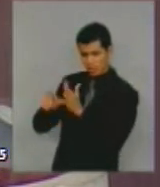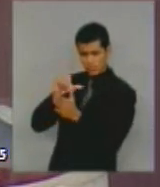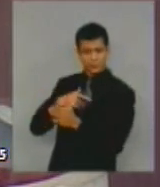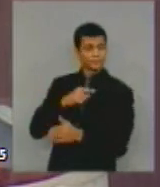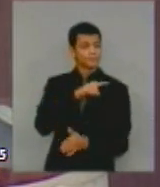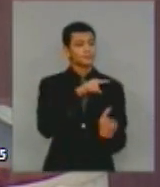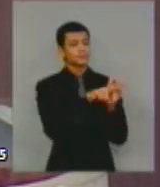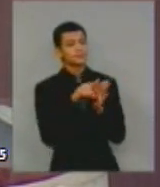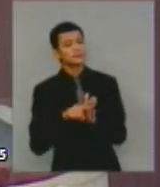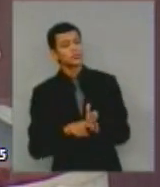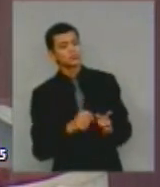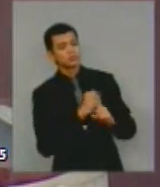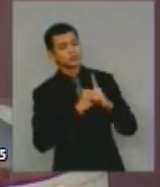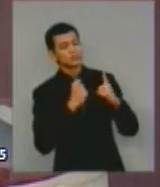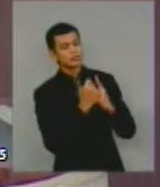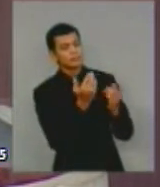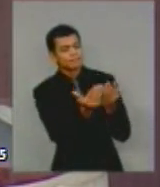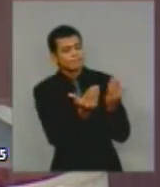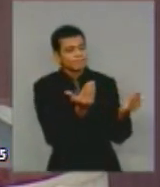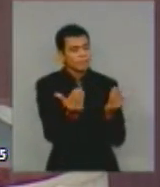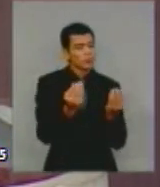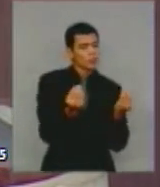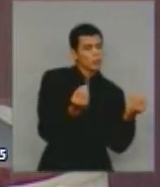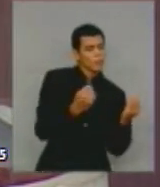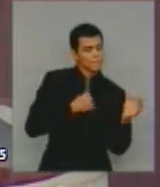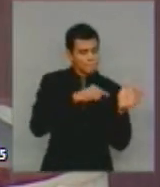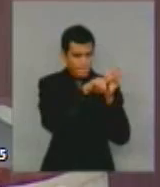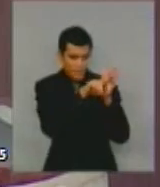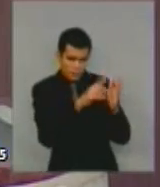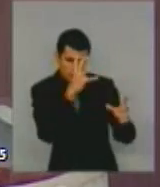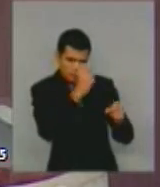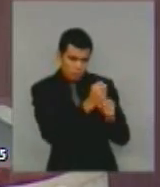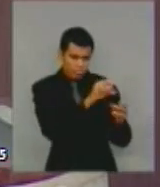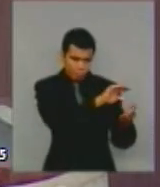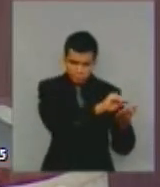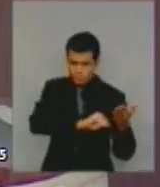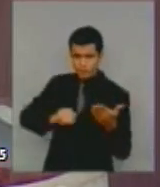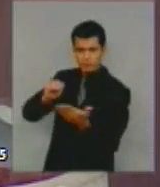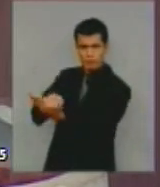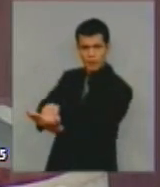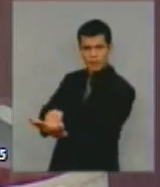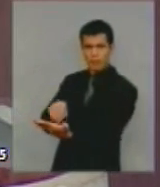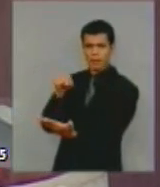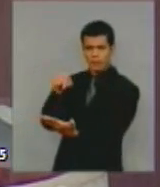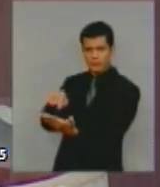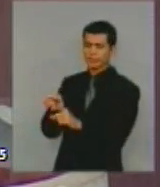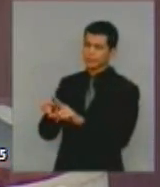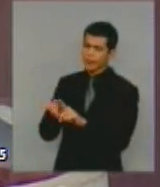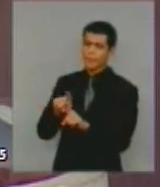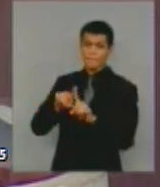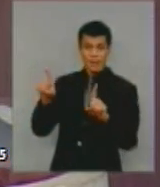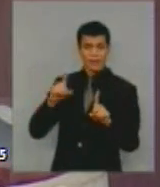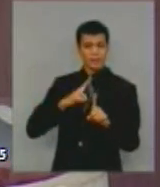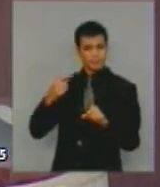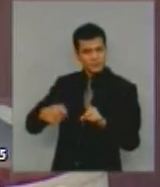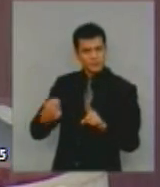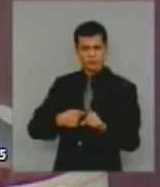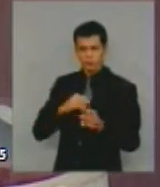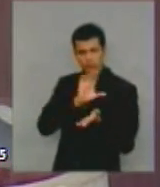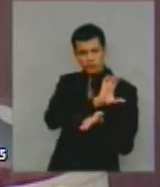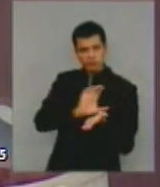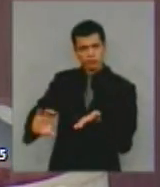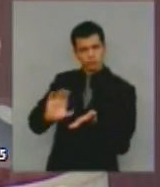favor da maioria. Tem que ter financiamento, finalizando. Tem que ter financiamento, mas tem que ter capacidade. Só que a capacidade, ela